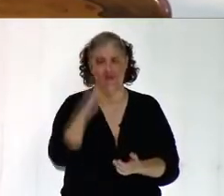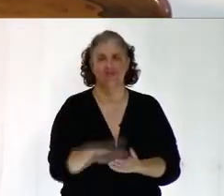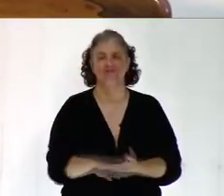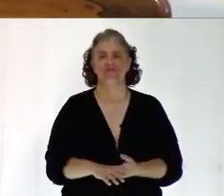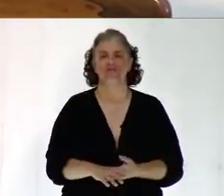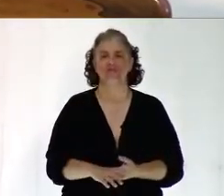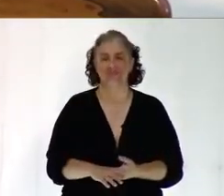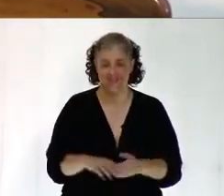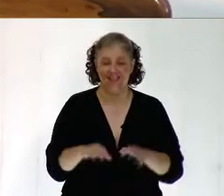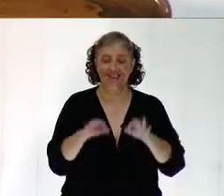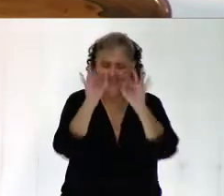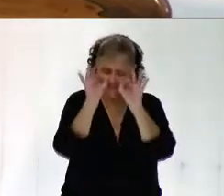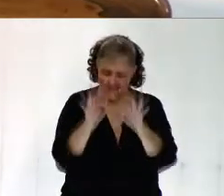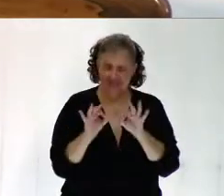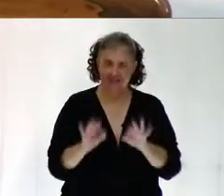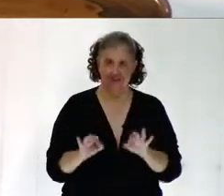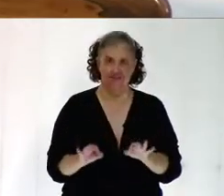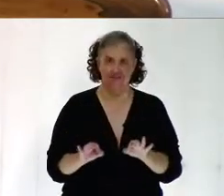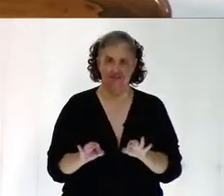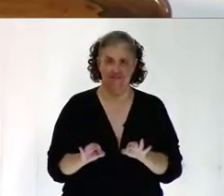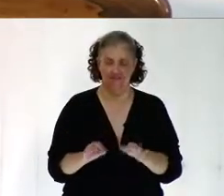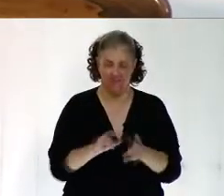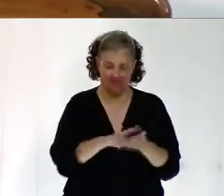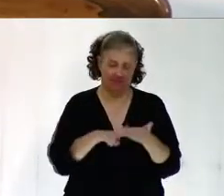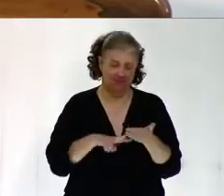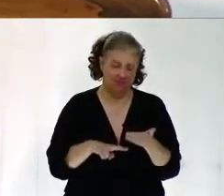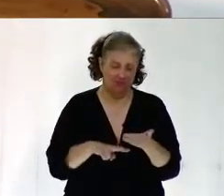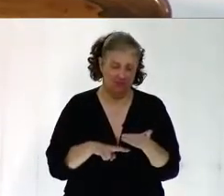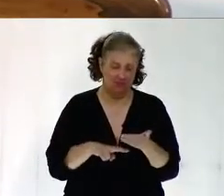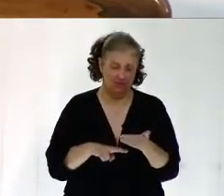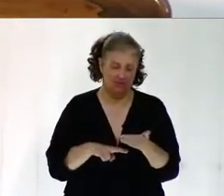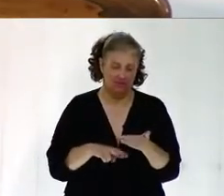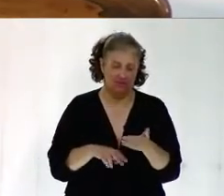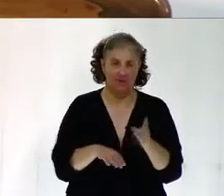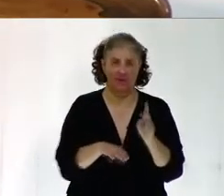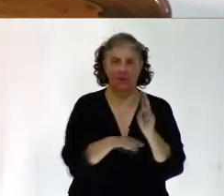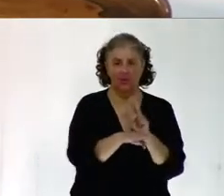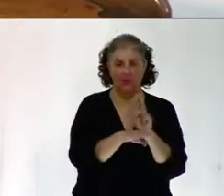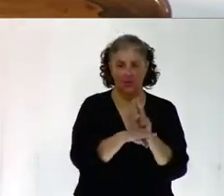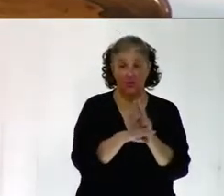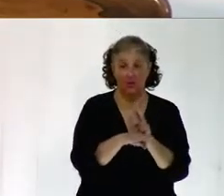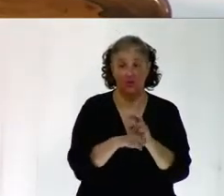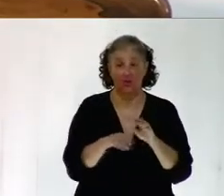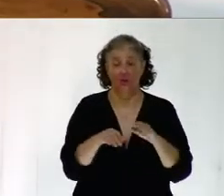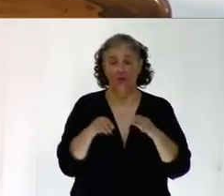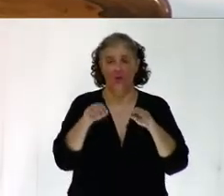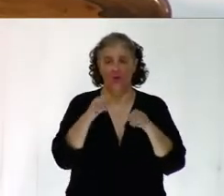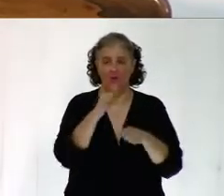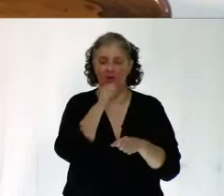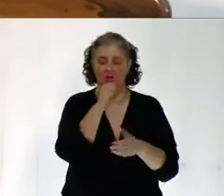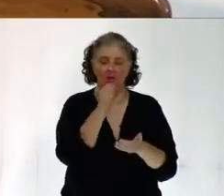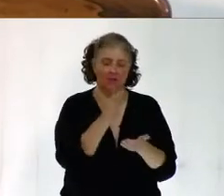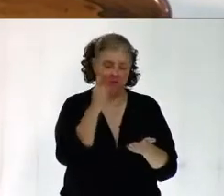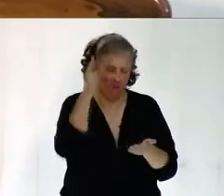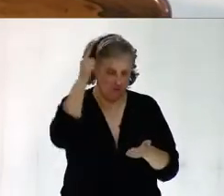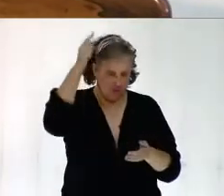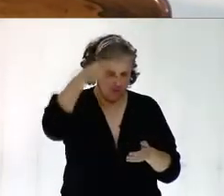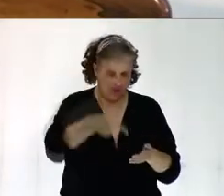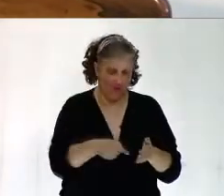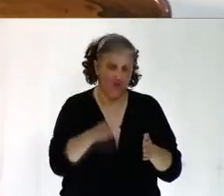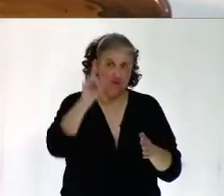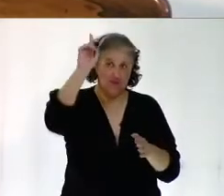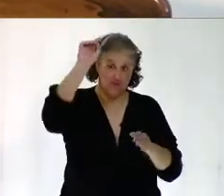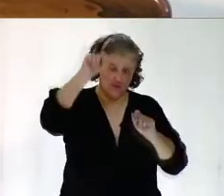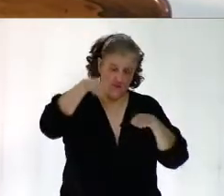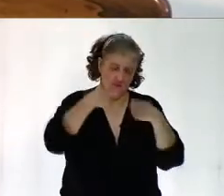isso eu lerei muito rapidamente cuidarei de cumprir todos os mandamentos que hoje vos ordeno é quando o povo está entrando na